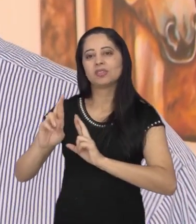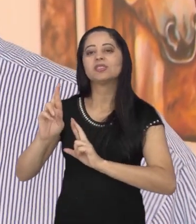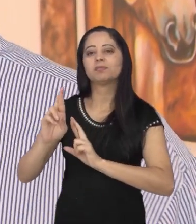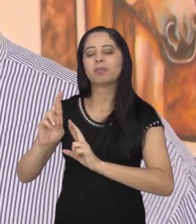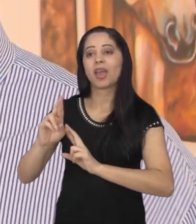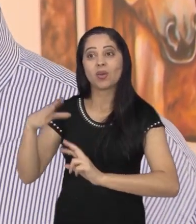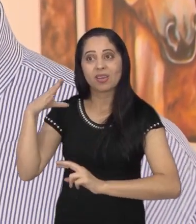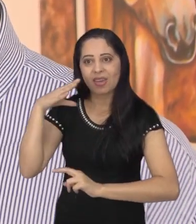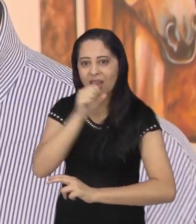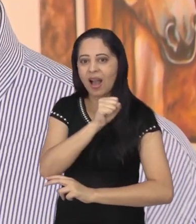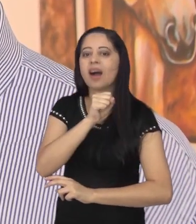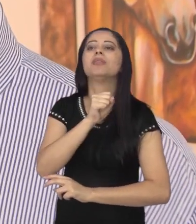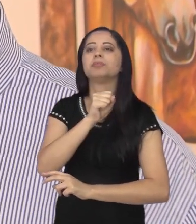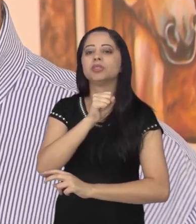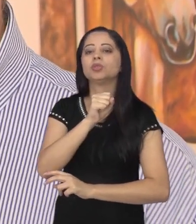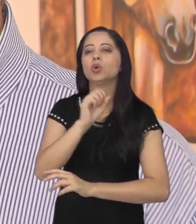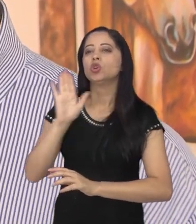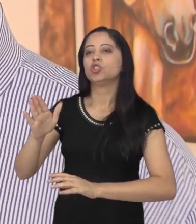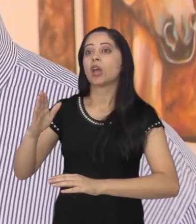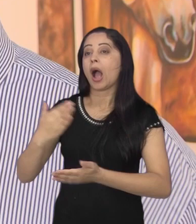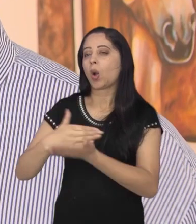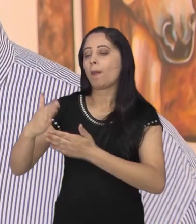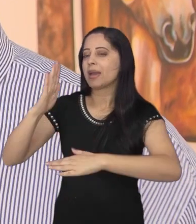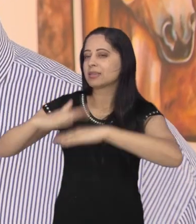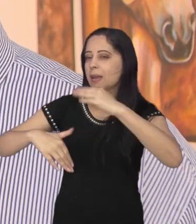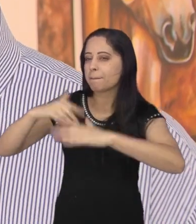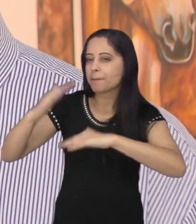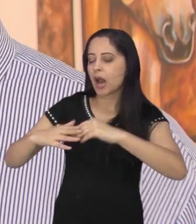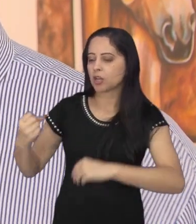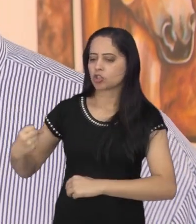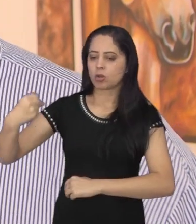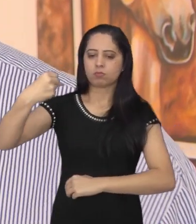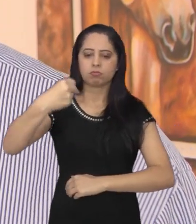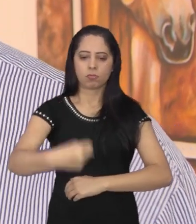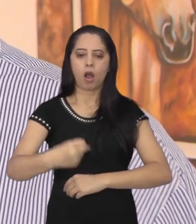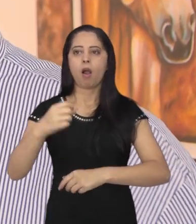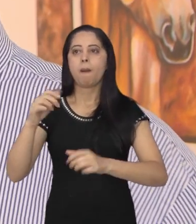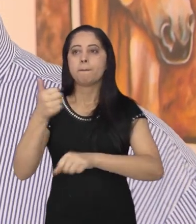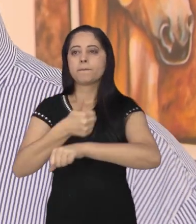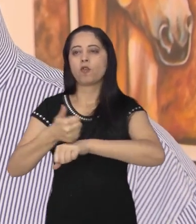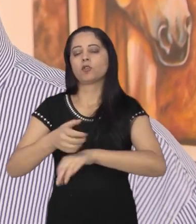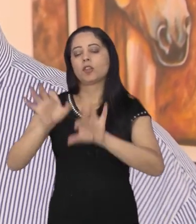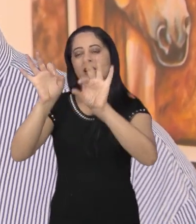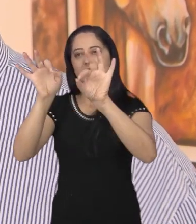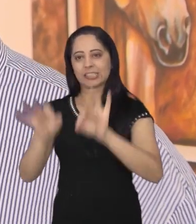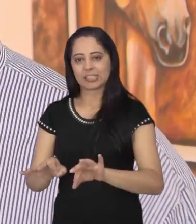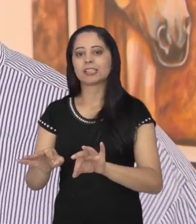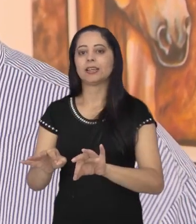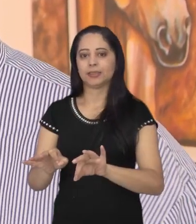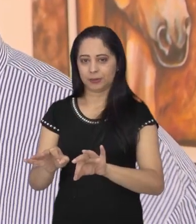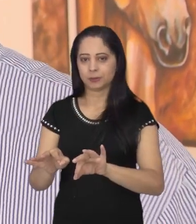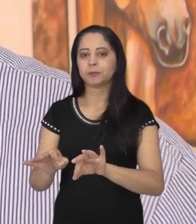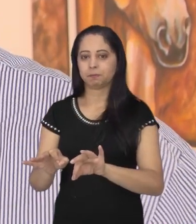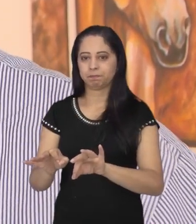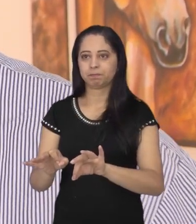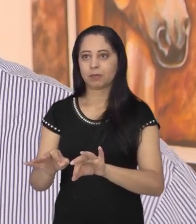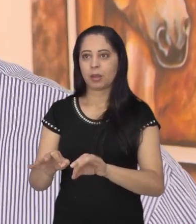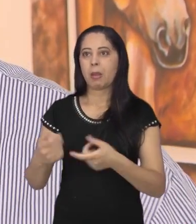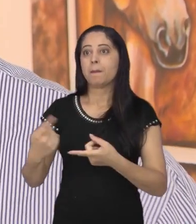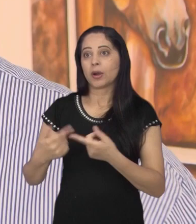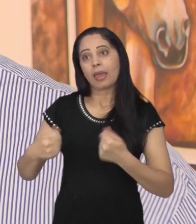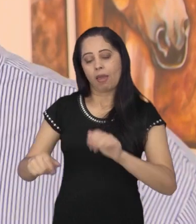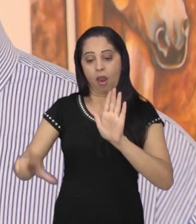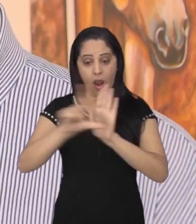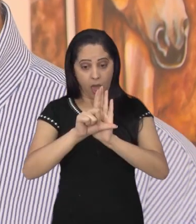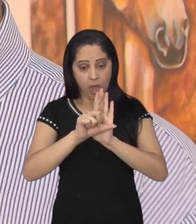espera que logo, rapidamente, ela seja colocada em prática com profissionais que já são do ramo, para que a gente não tenha uma